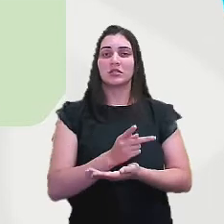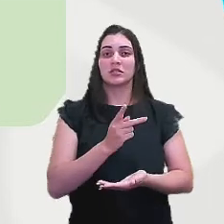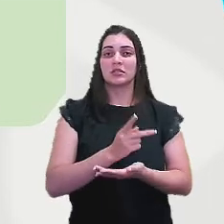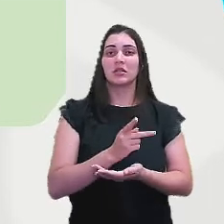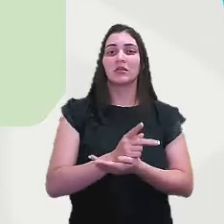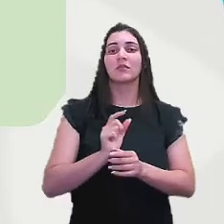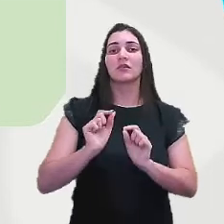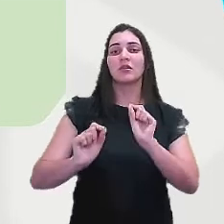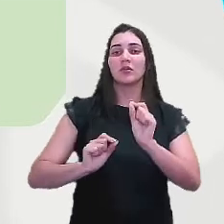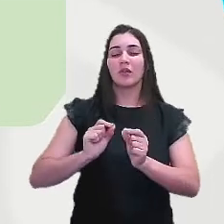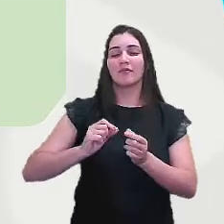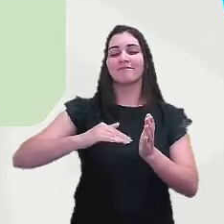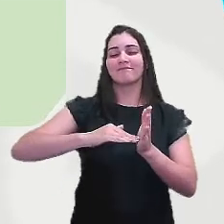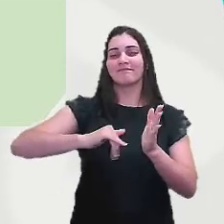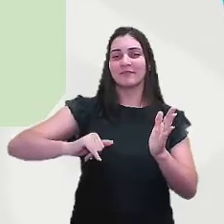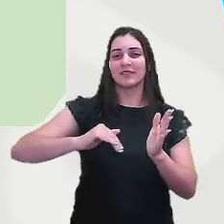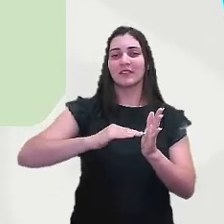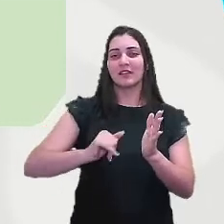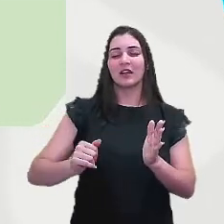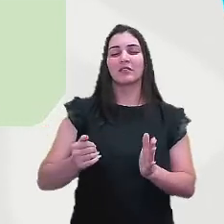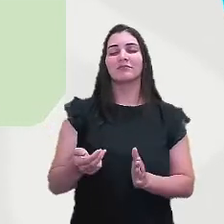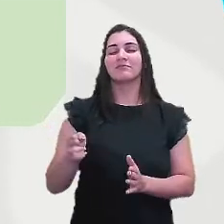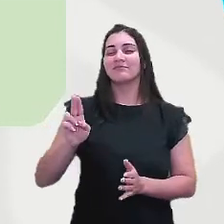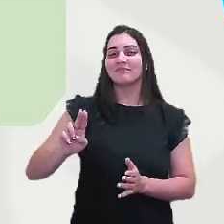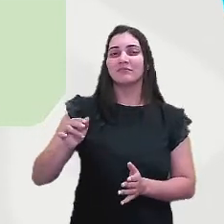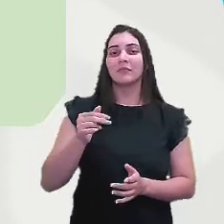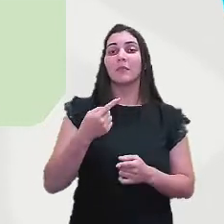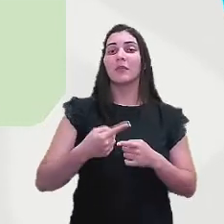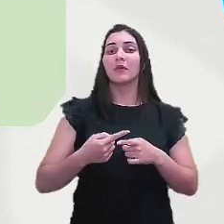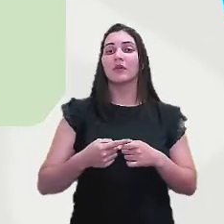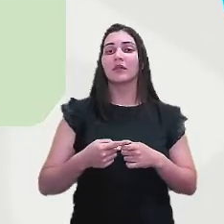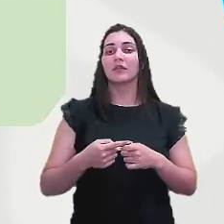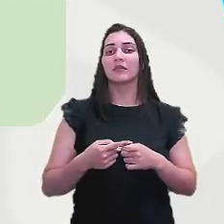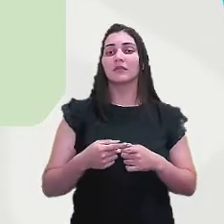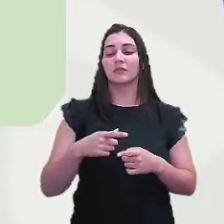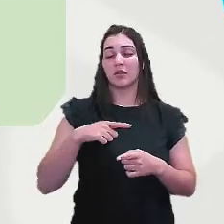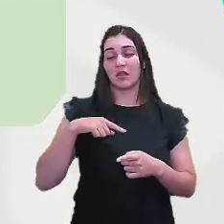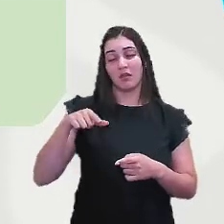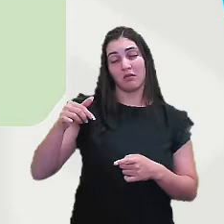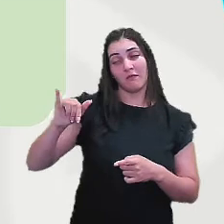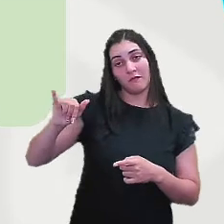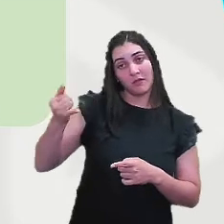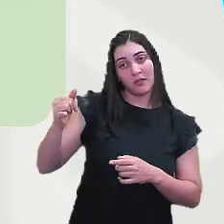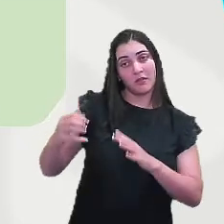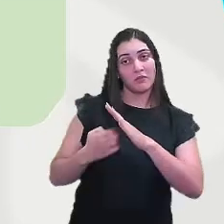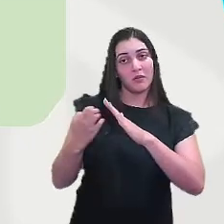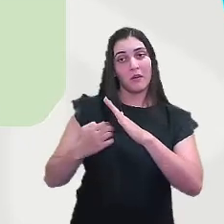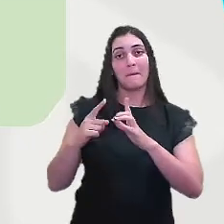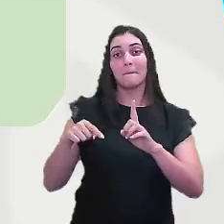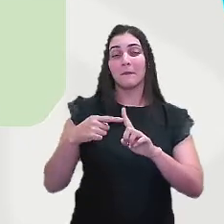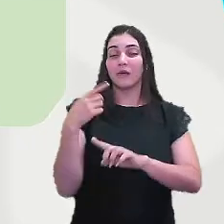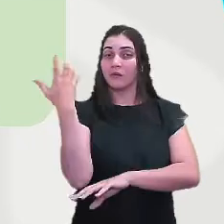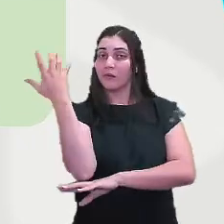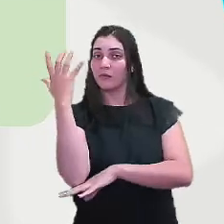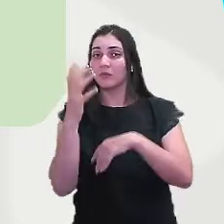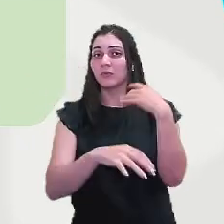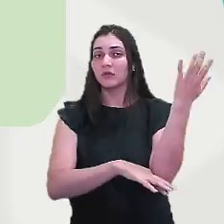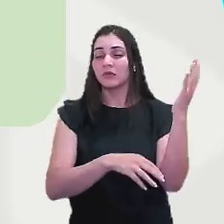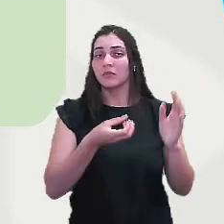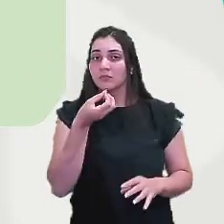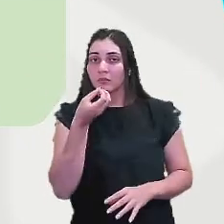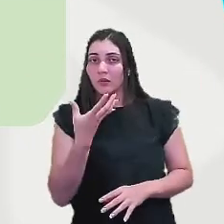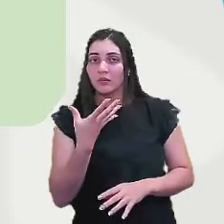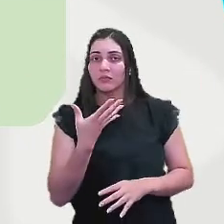quê? Descartado, o tempo todo não sendo capaz. Por quê? Para levar vantagem. Mas será que é vantagem para o meio ambiente? Será que é vantagem para a